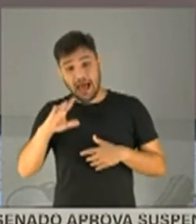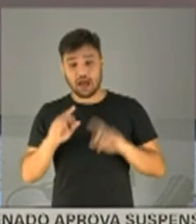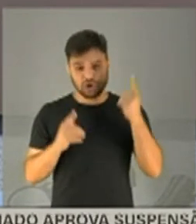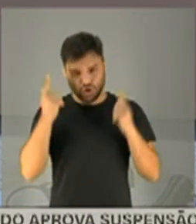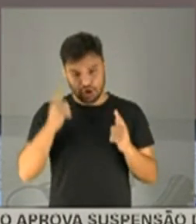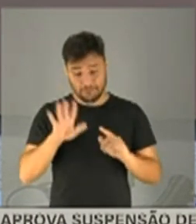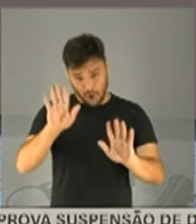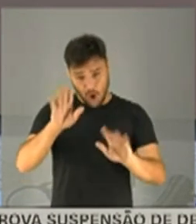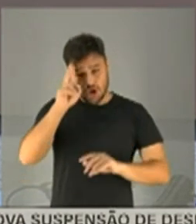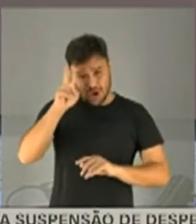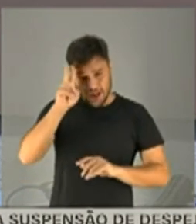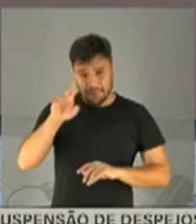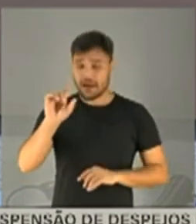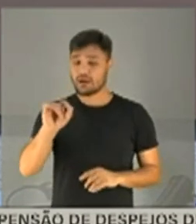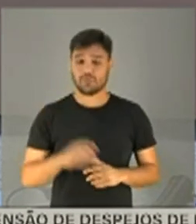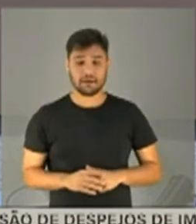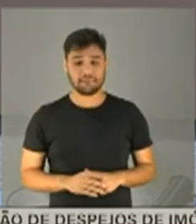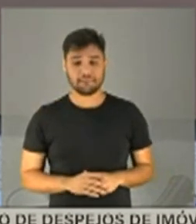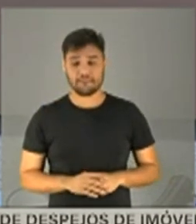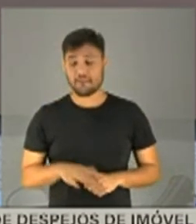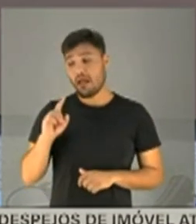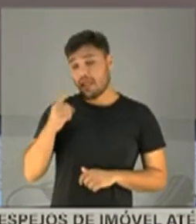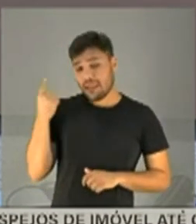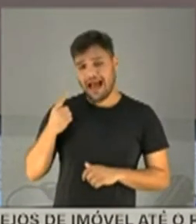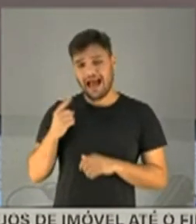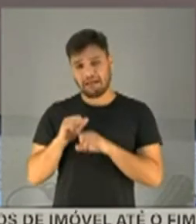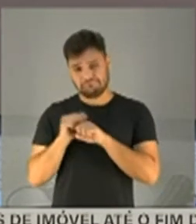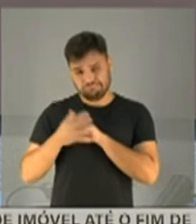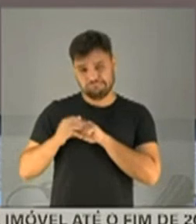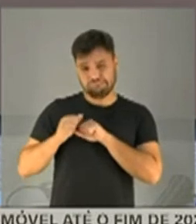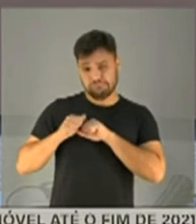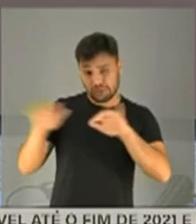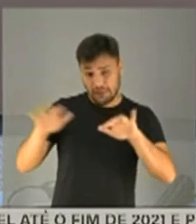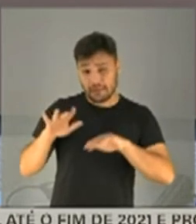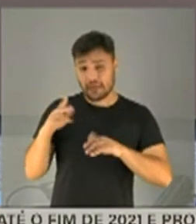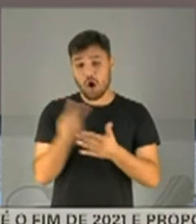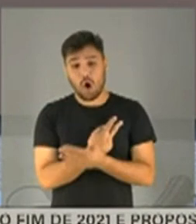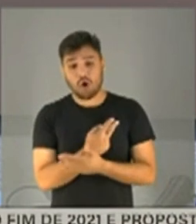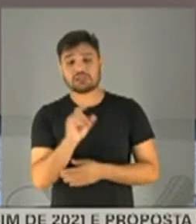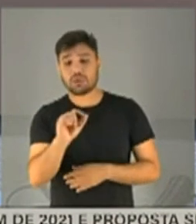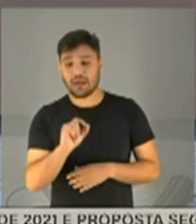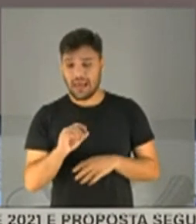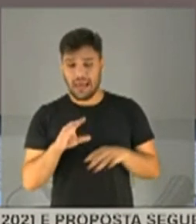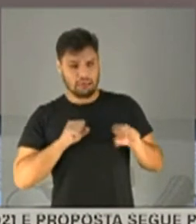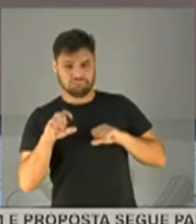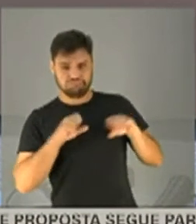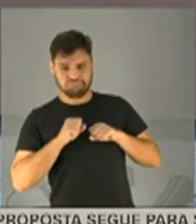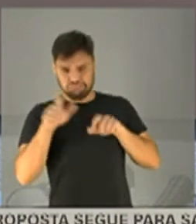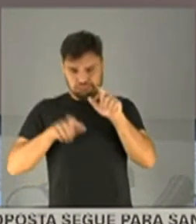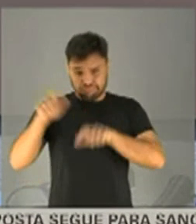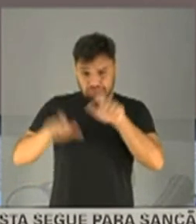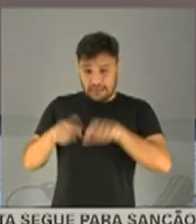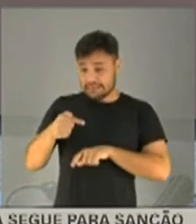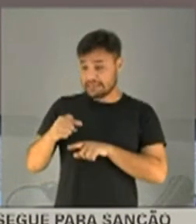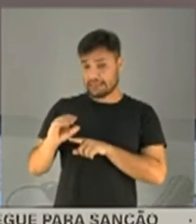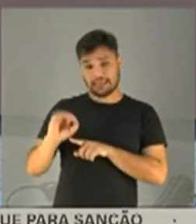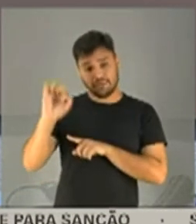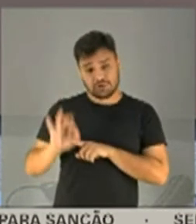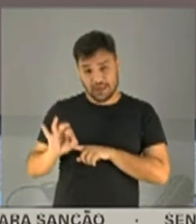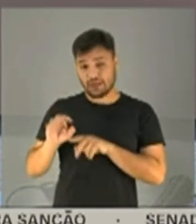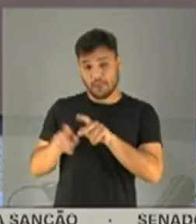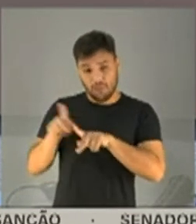só lembrar rapidamente que, desde o começo da pandemia, o que nós dizíamos é a imunidade coletiva, para ser atingida, precisa de 70%